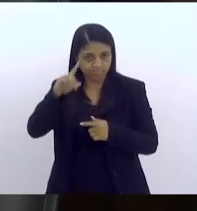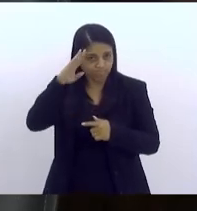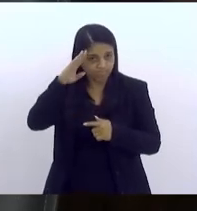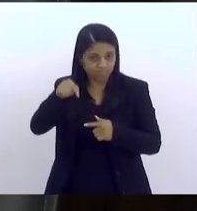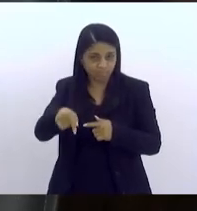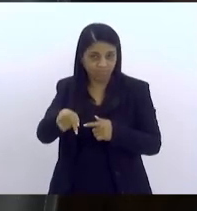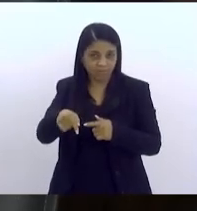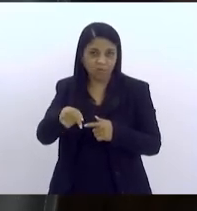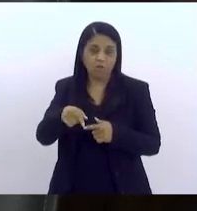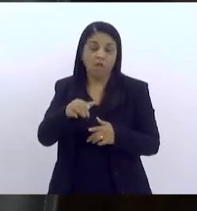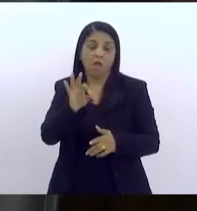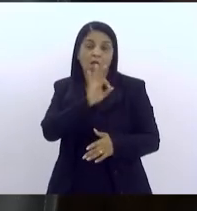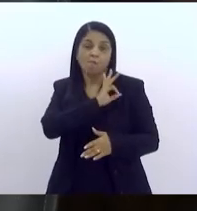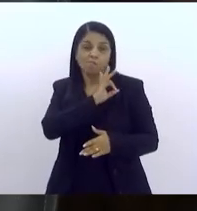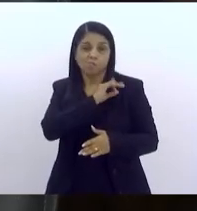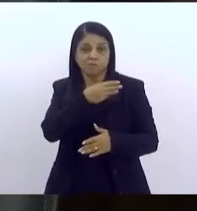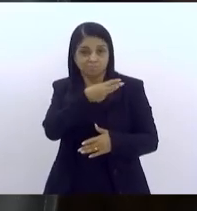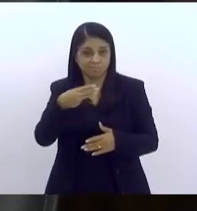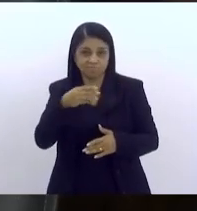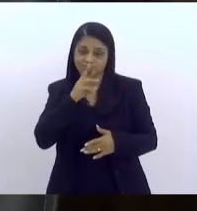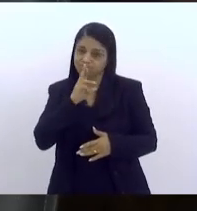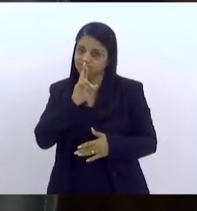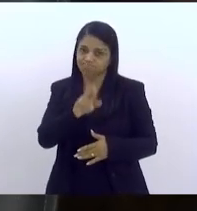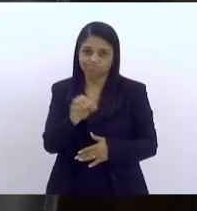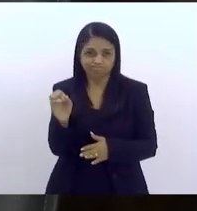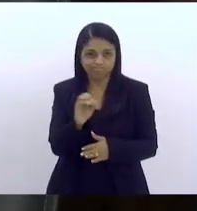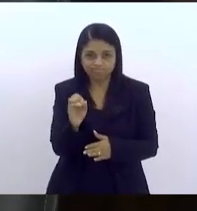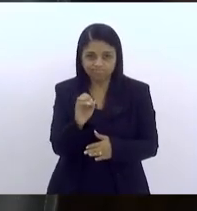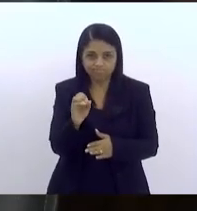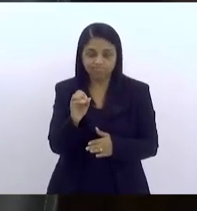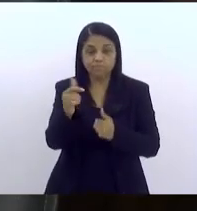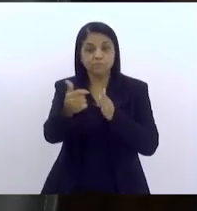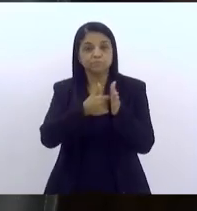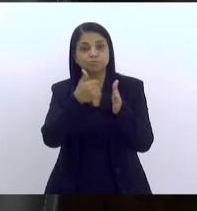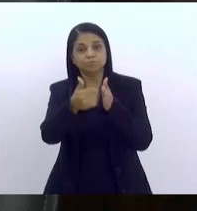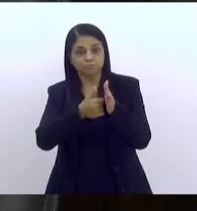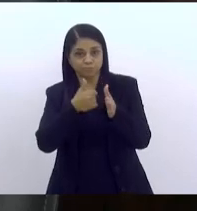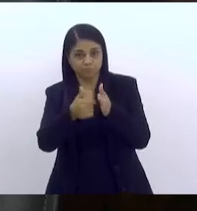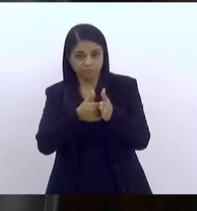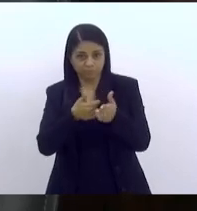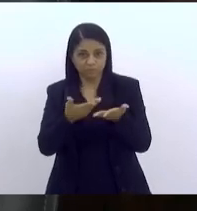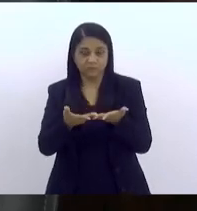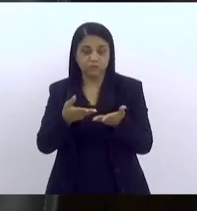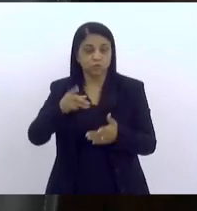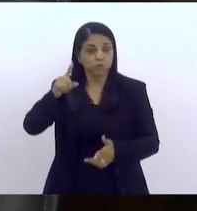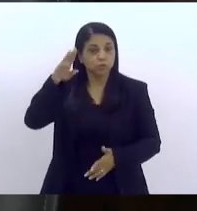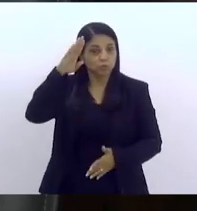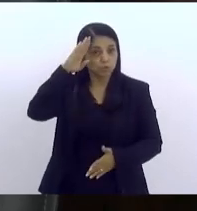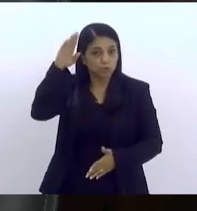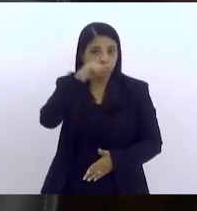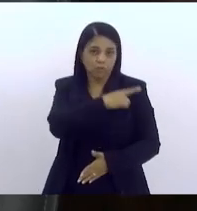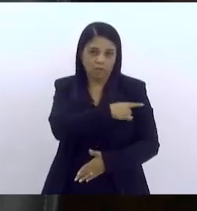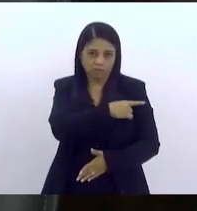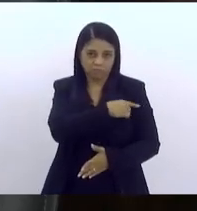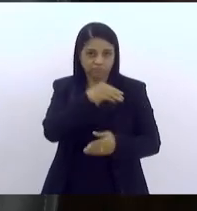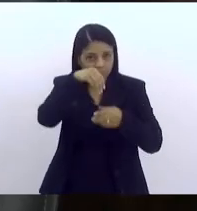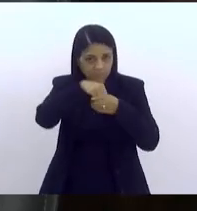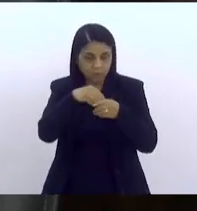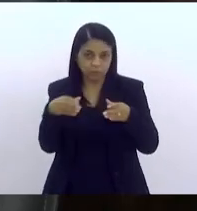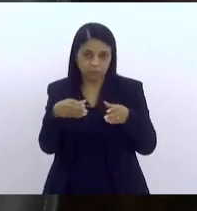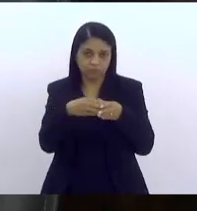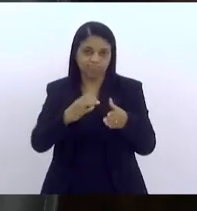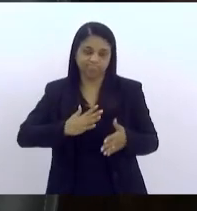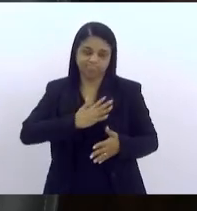respondeu aos questionamentos enviados sobre a situação atual do soldado na Corporação segundo